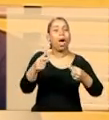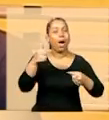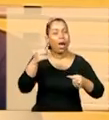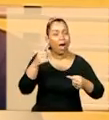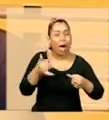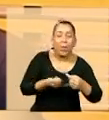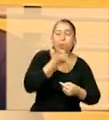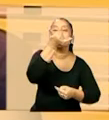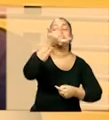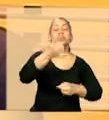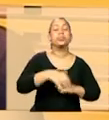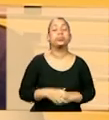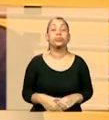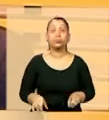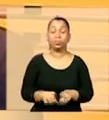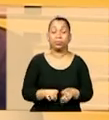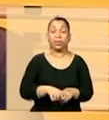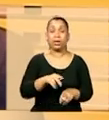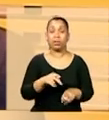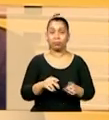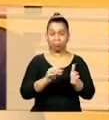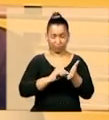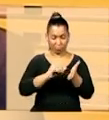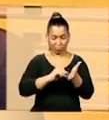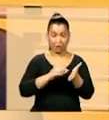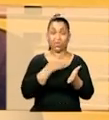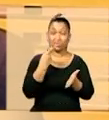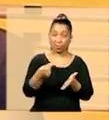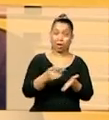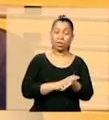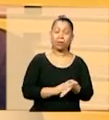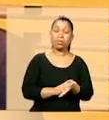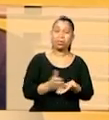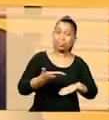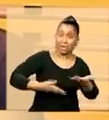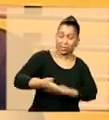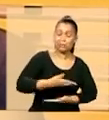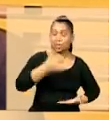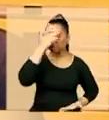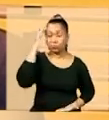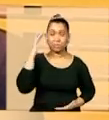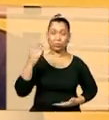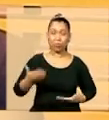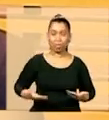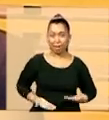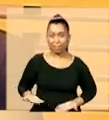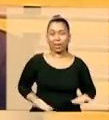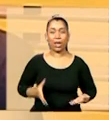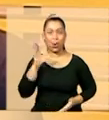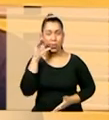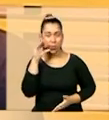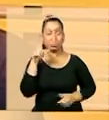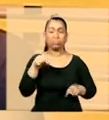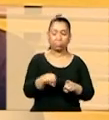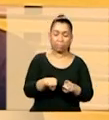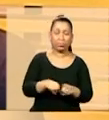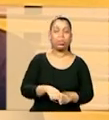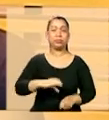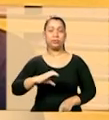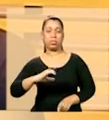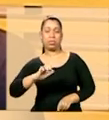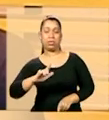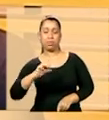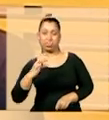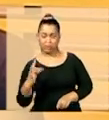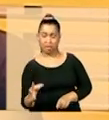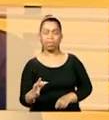do empregado doméstico também. Aí nós temos a CLT, no artigo 154 até o 223, que vai prever normas